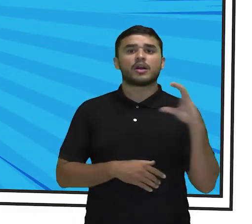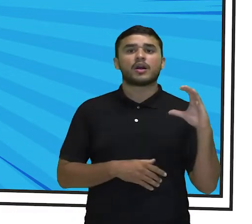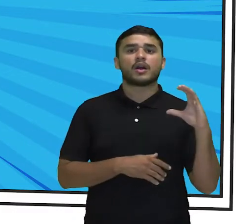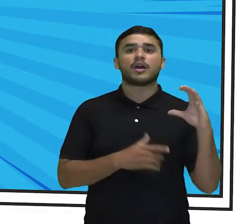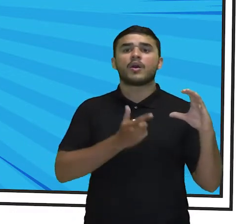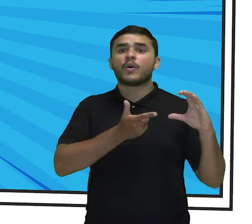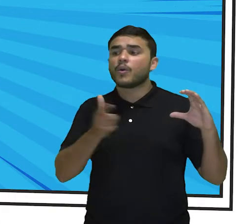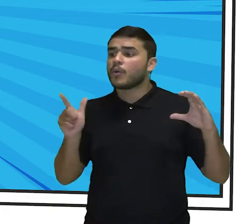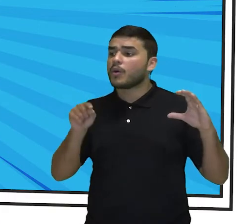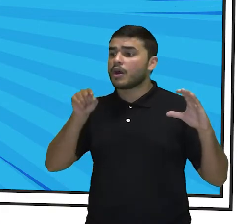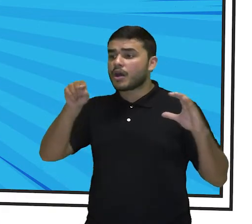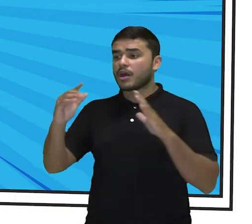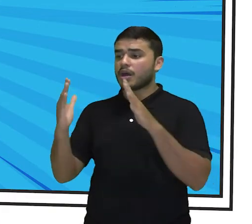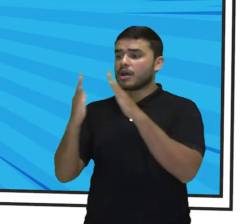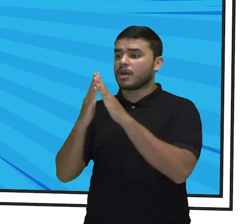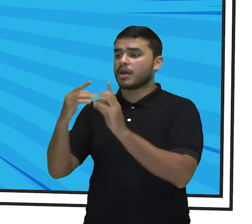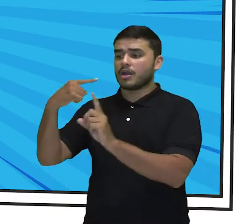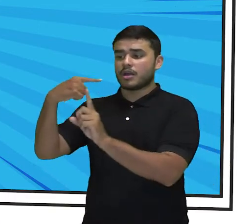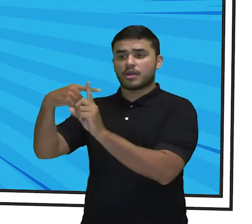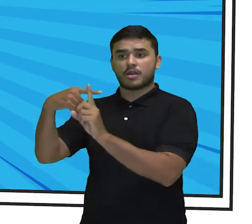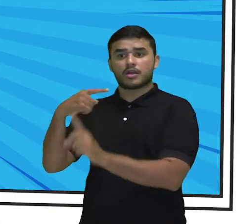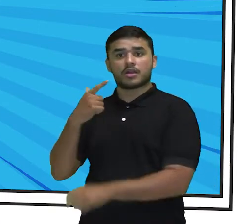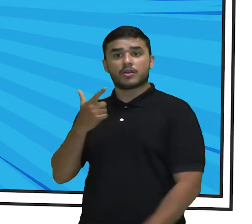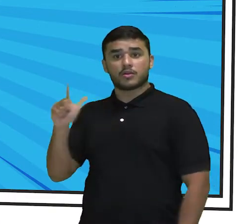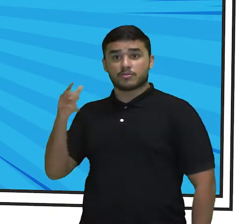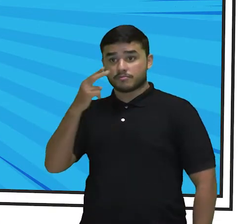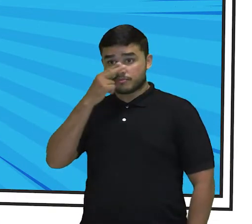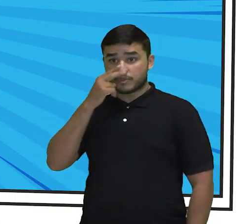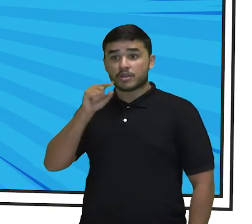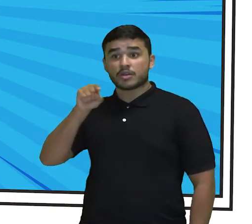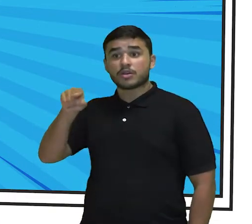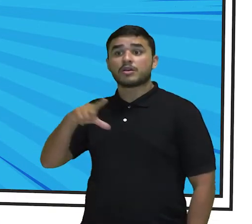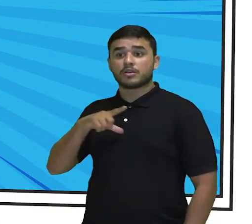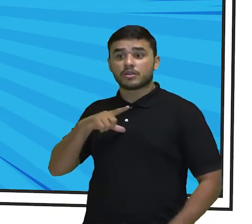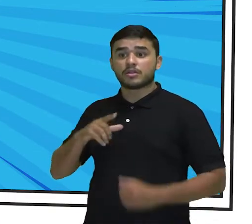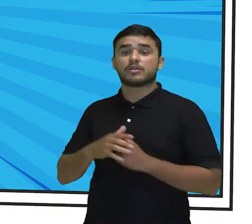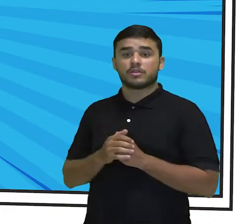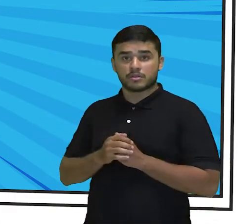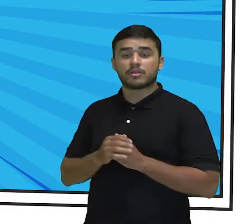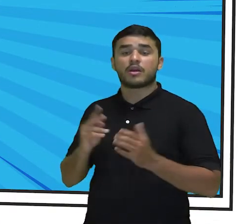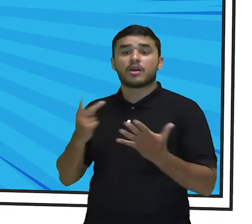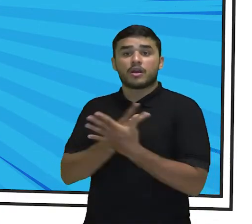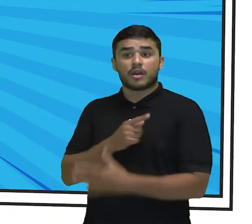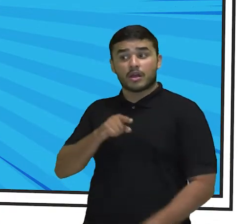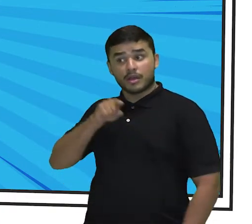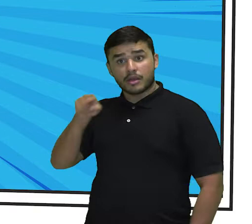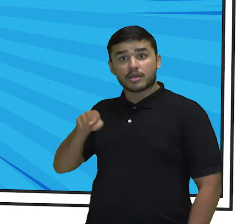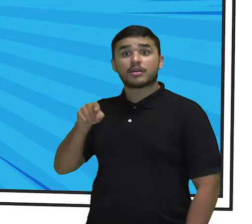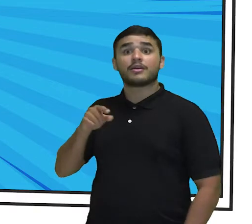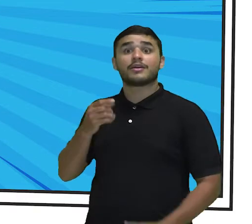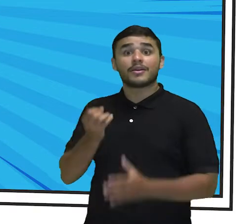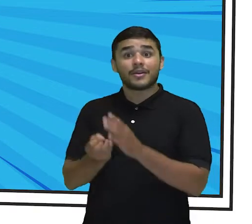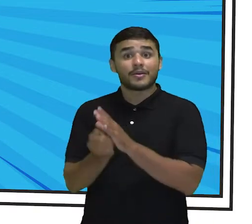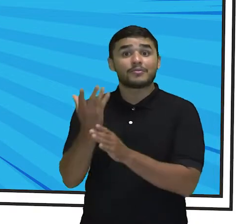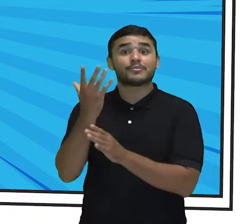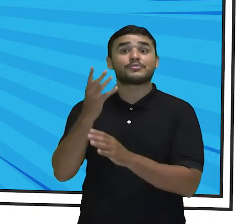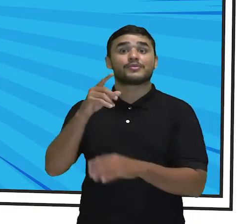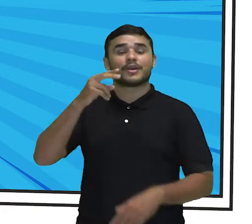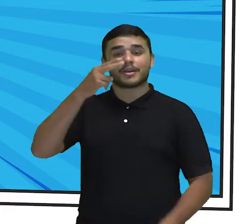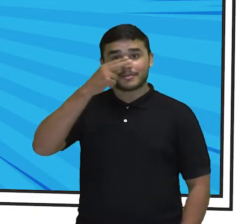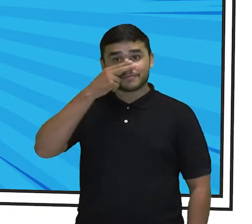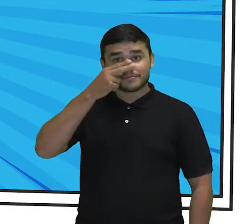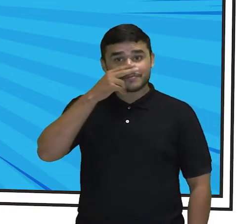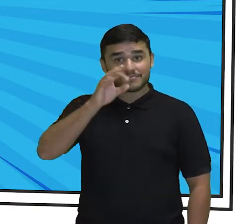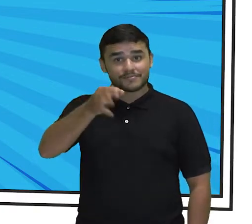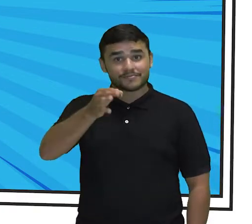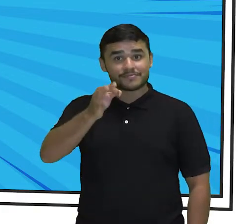dela, a Igreja Protestante, que vai ser a base, inclusive, para a formação da Igreja dos evangélicos, hoje